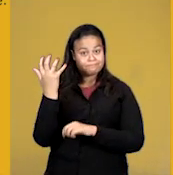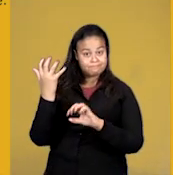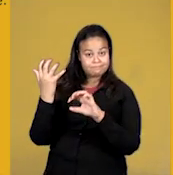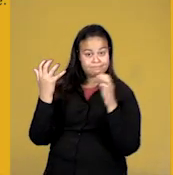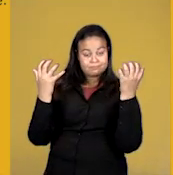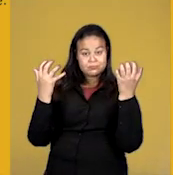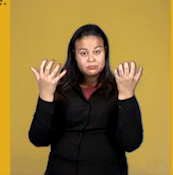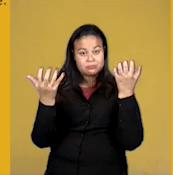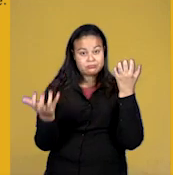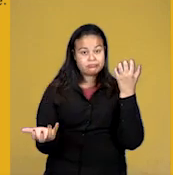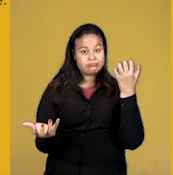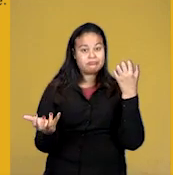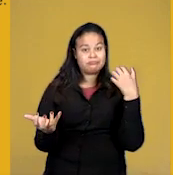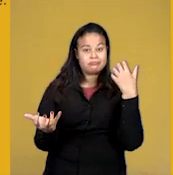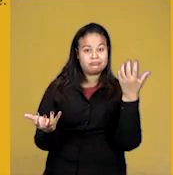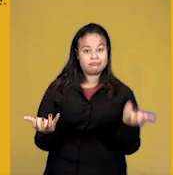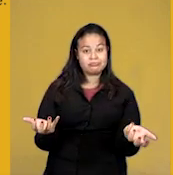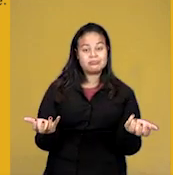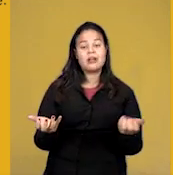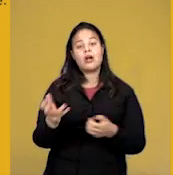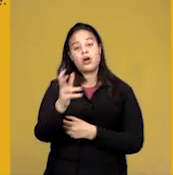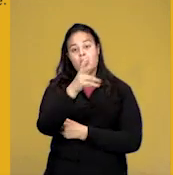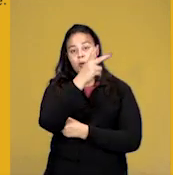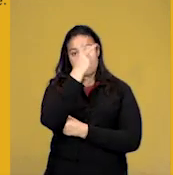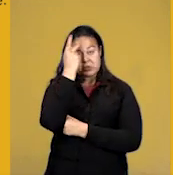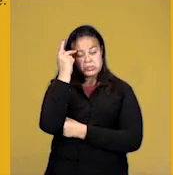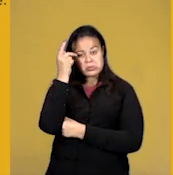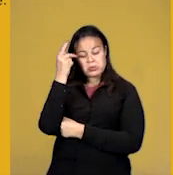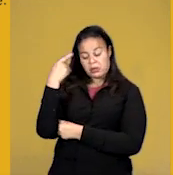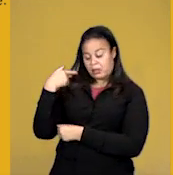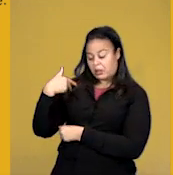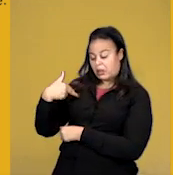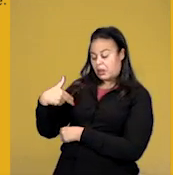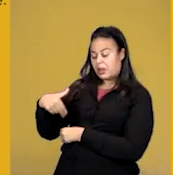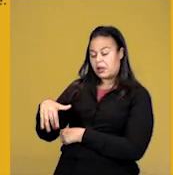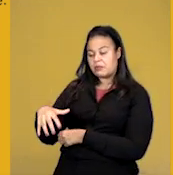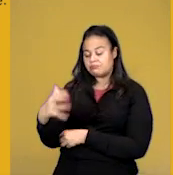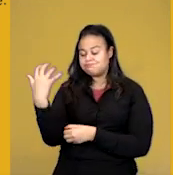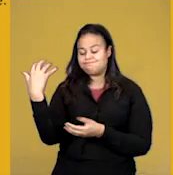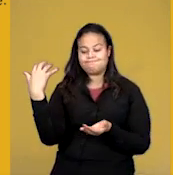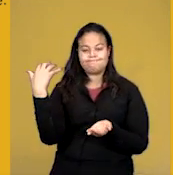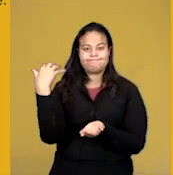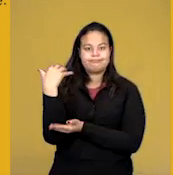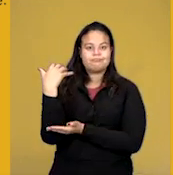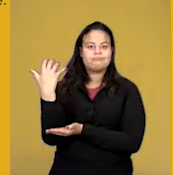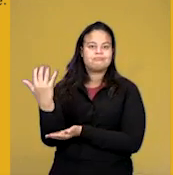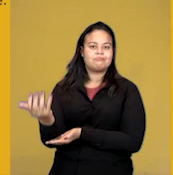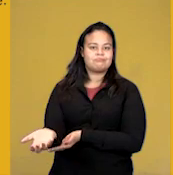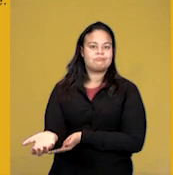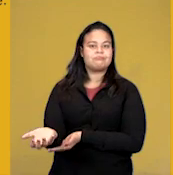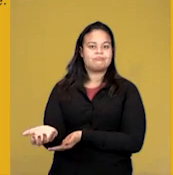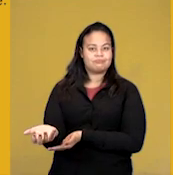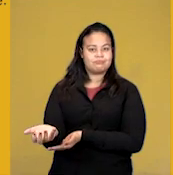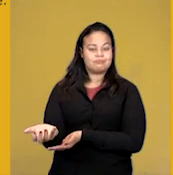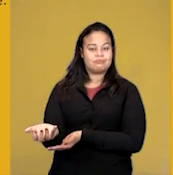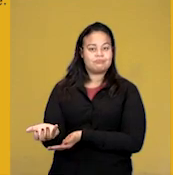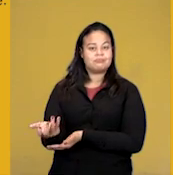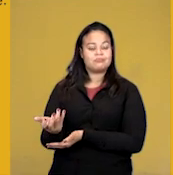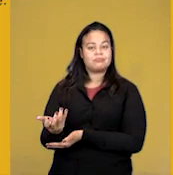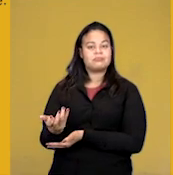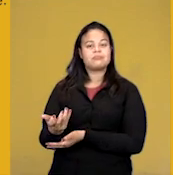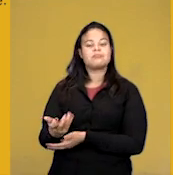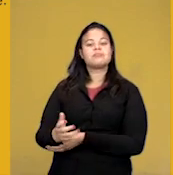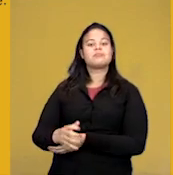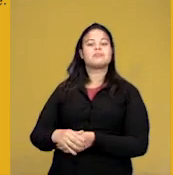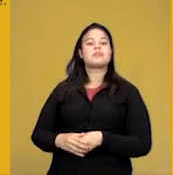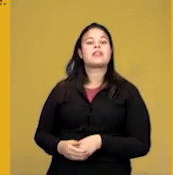é uma segunda ação humana que causa intensos impactos no solo. O desmatamento causa, por exemplo,